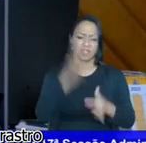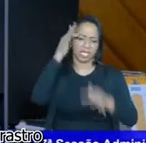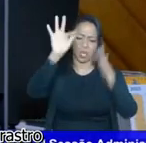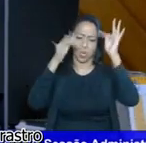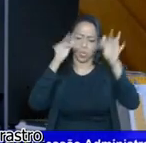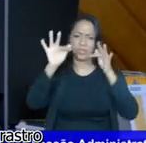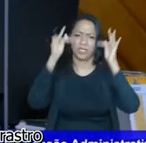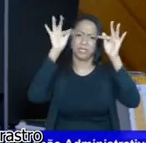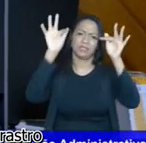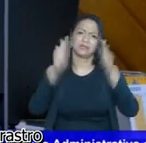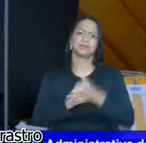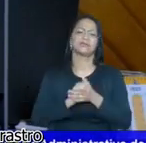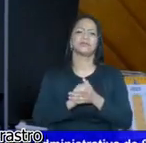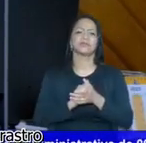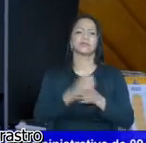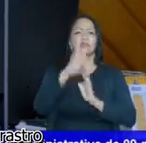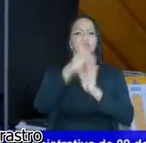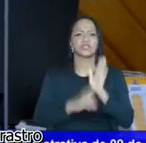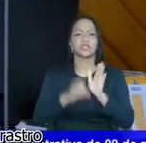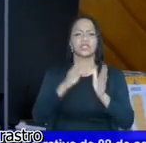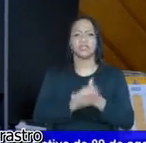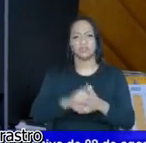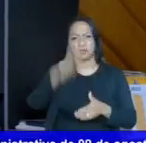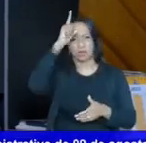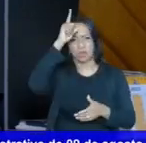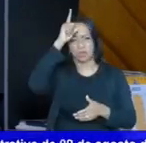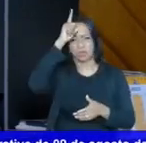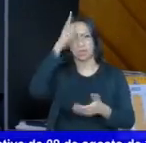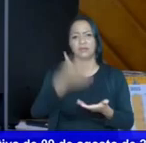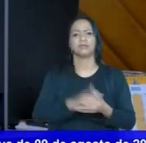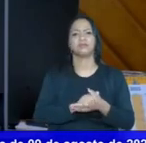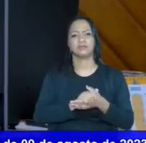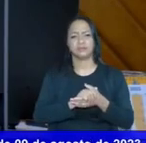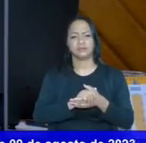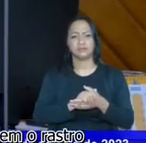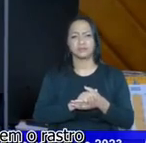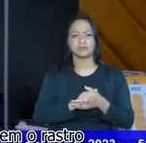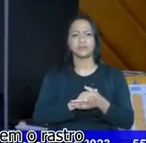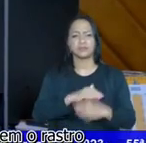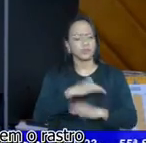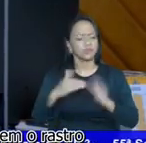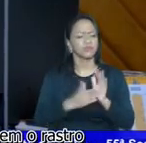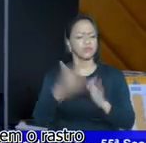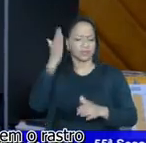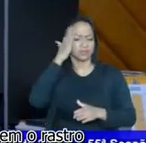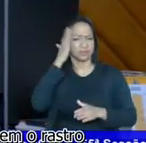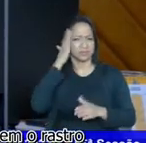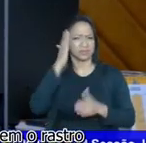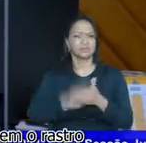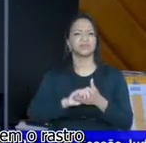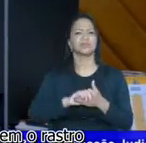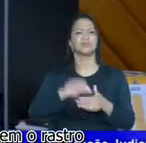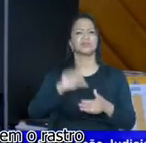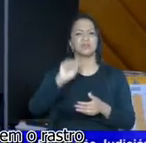que nasceu no direito alemão do Schuld e do Haftung. Todos nós sabemos que o Schuld,